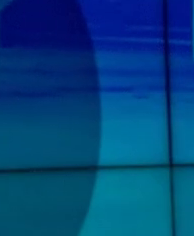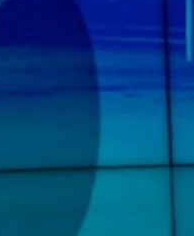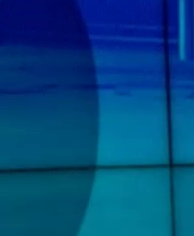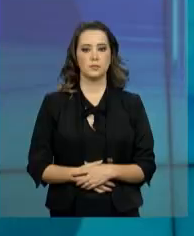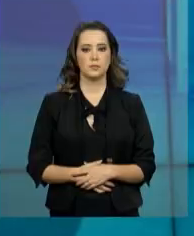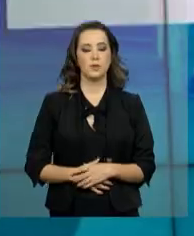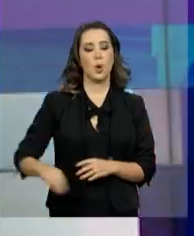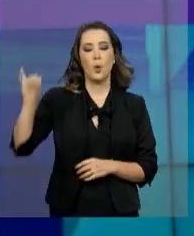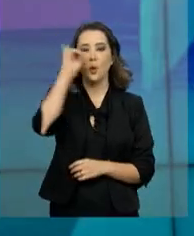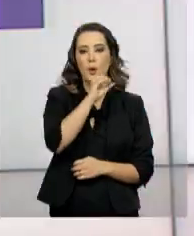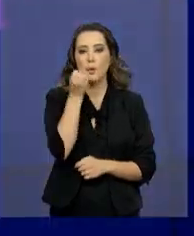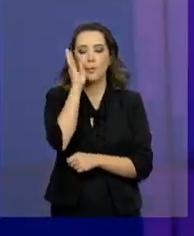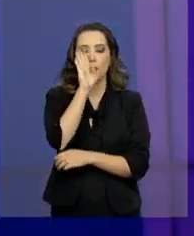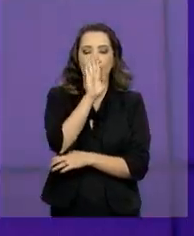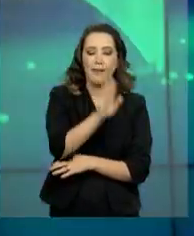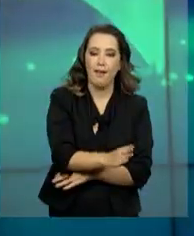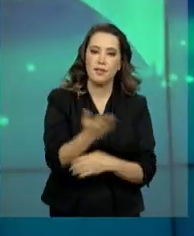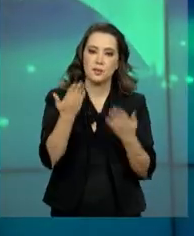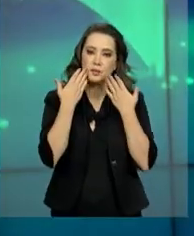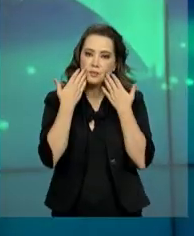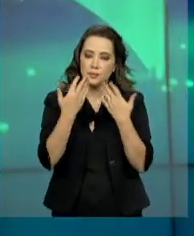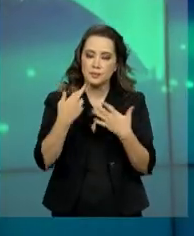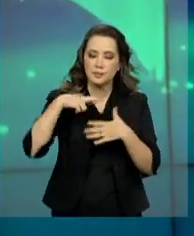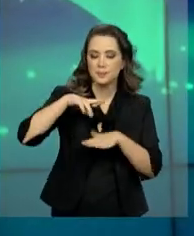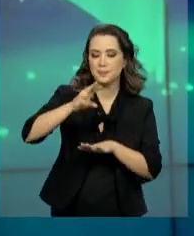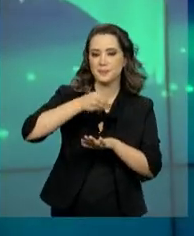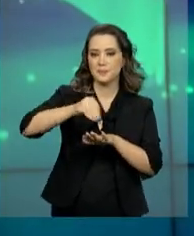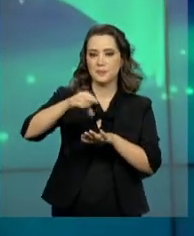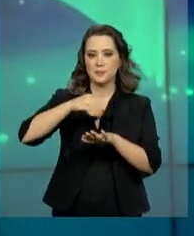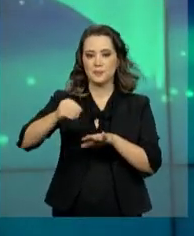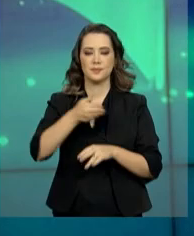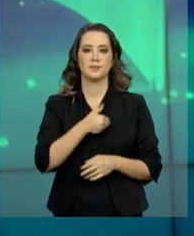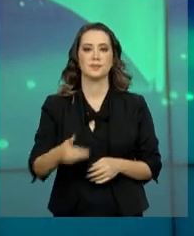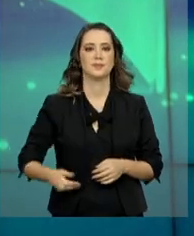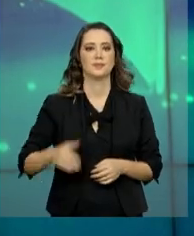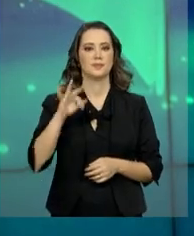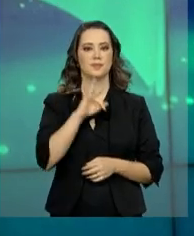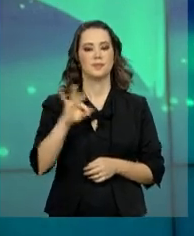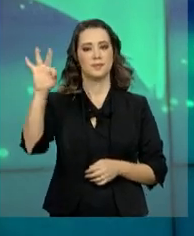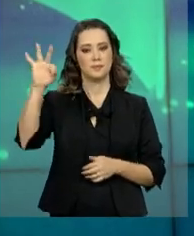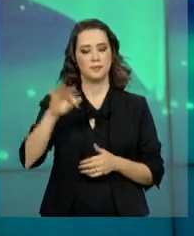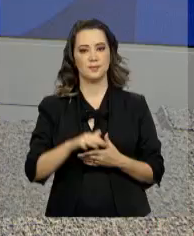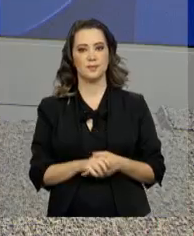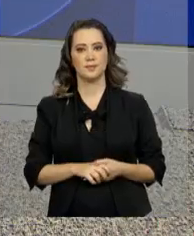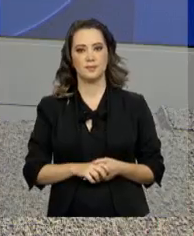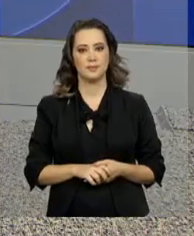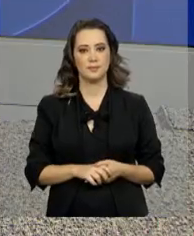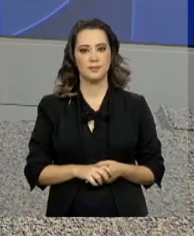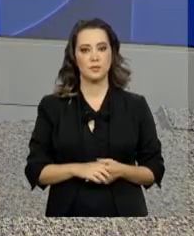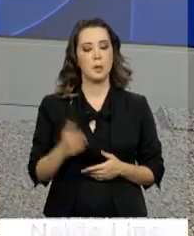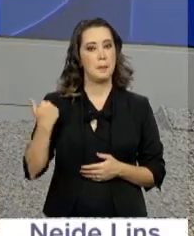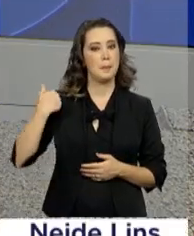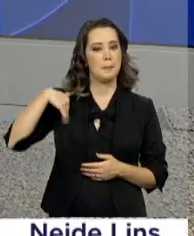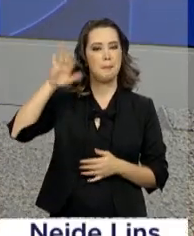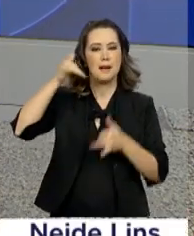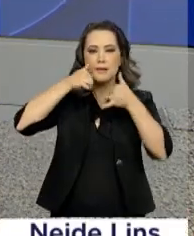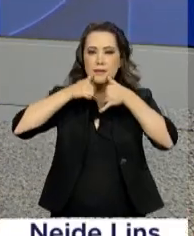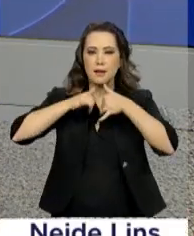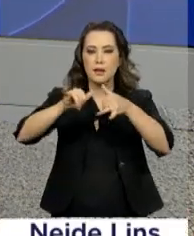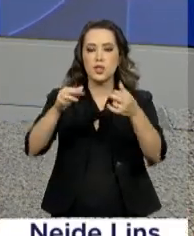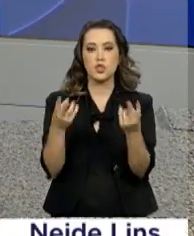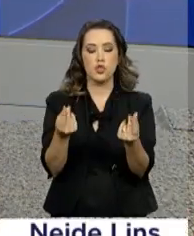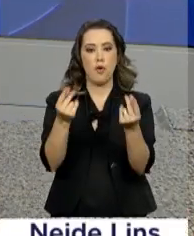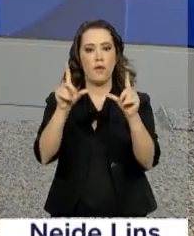olá boa tarde começa agora o repórter nbr com as notícias do governo federal mais energia a um preço